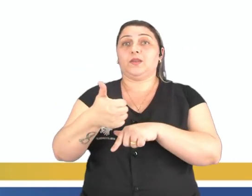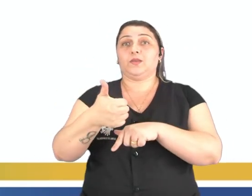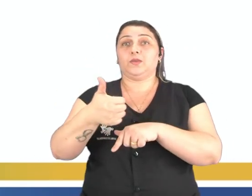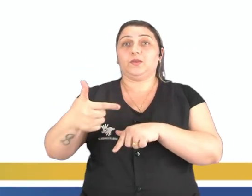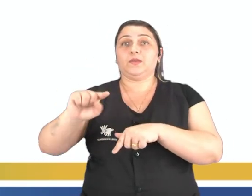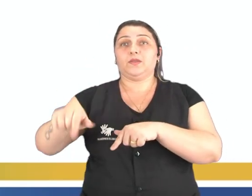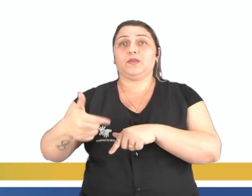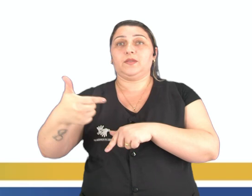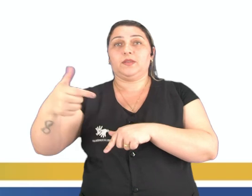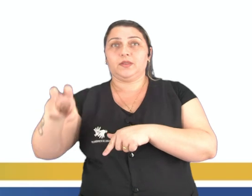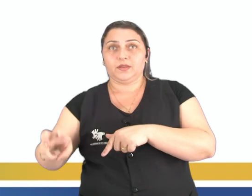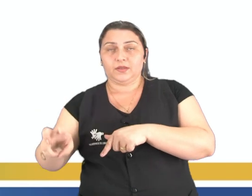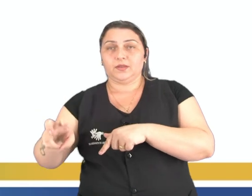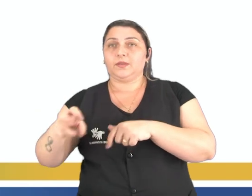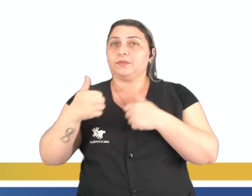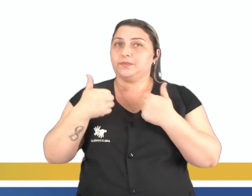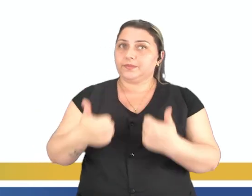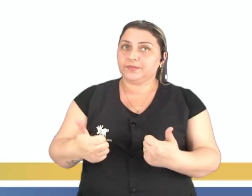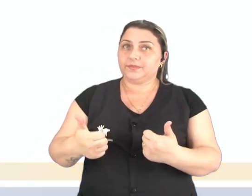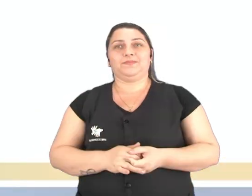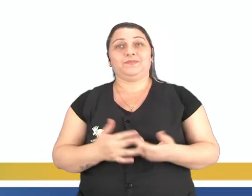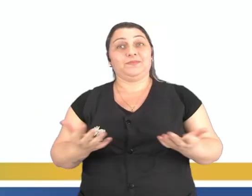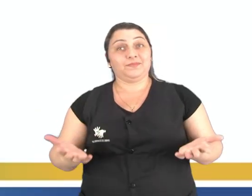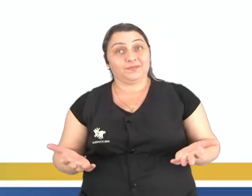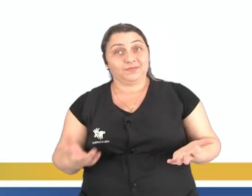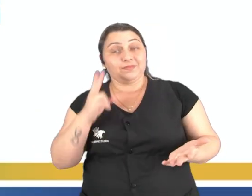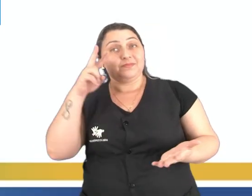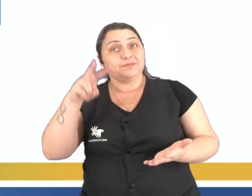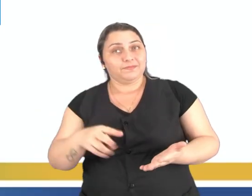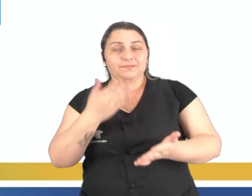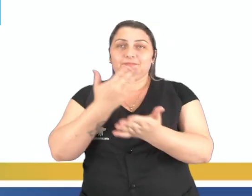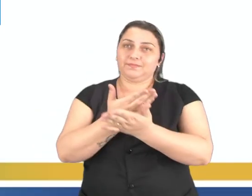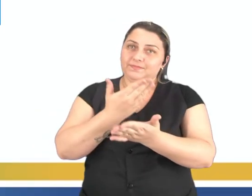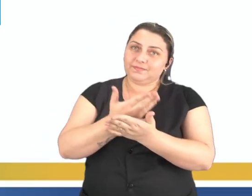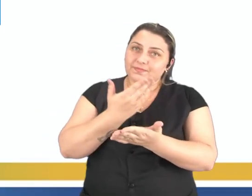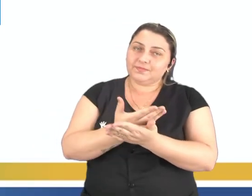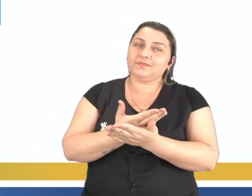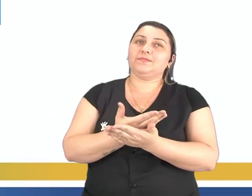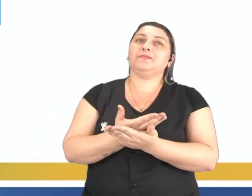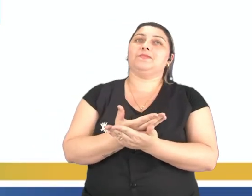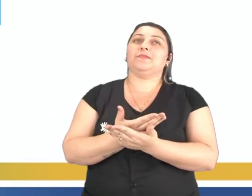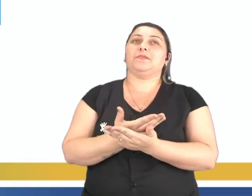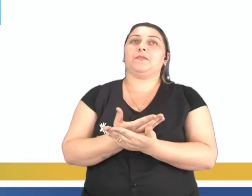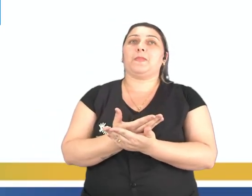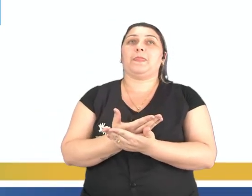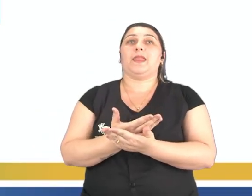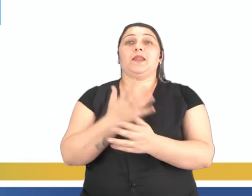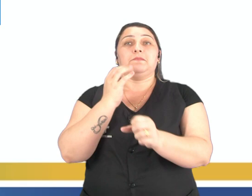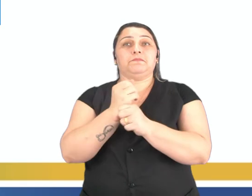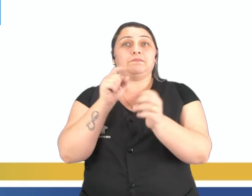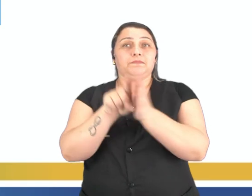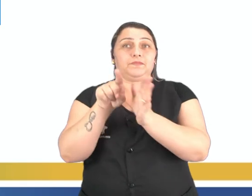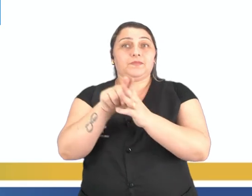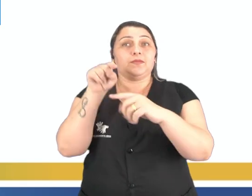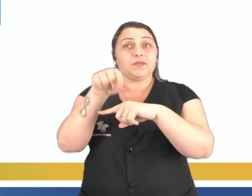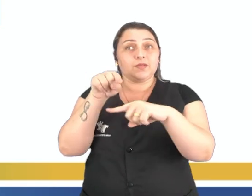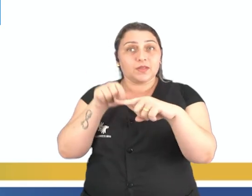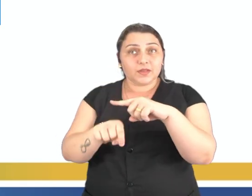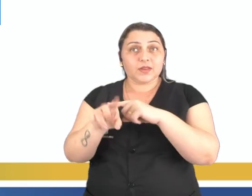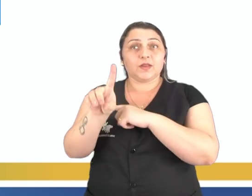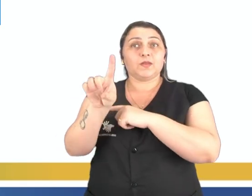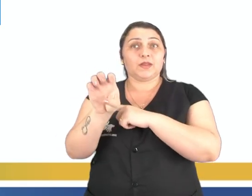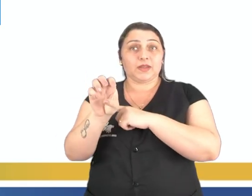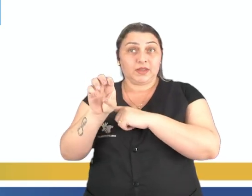12,25. Beleza? Então, nós vimos nesta aula, pessoal, situações envolvendo divisões com